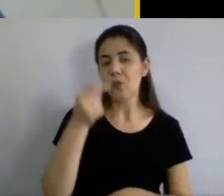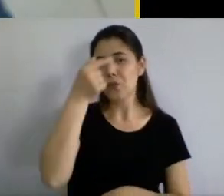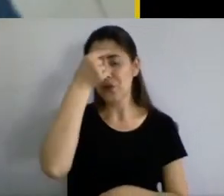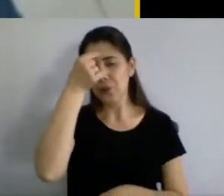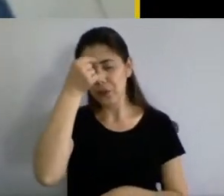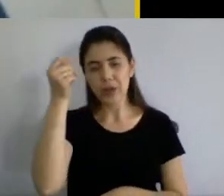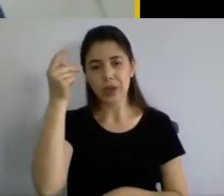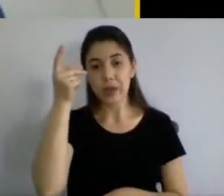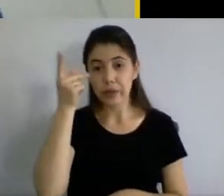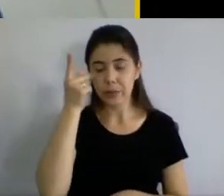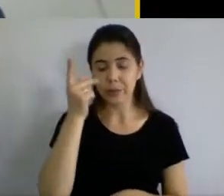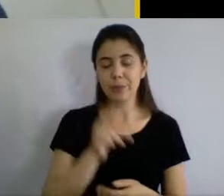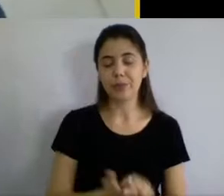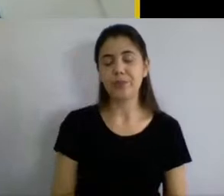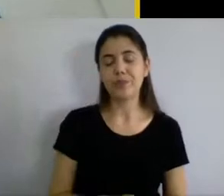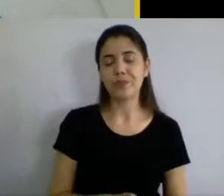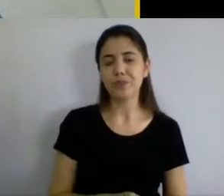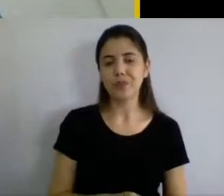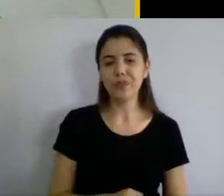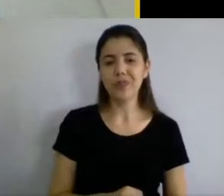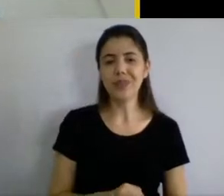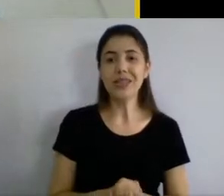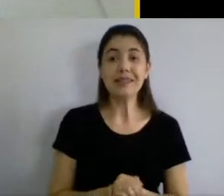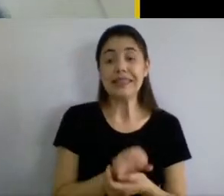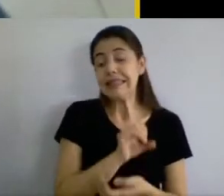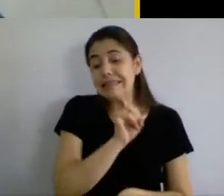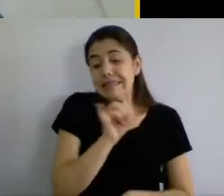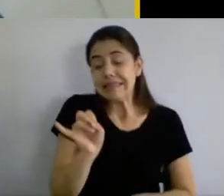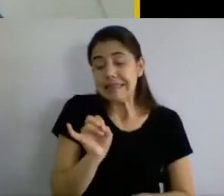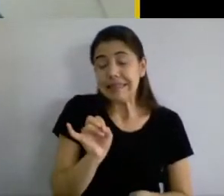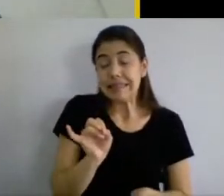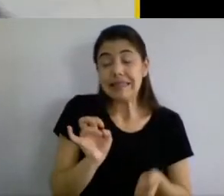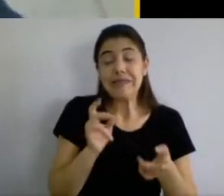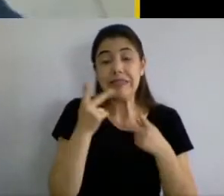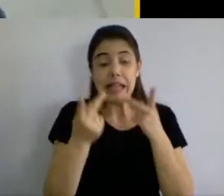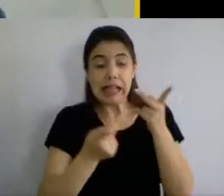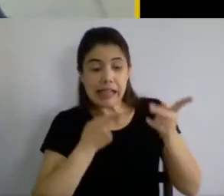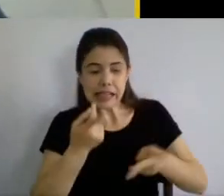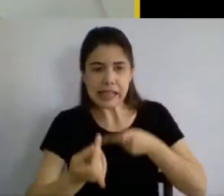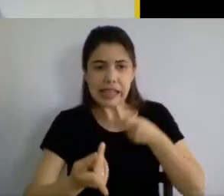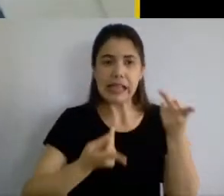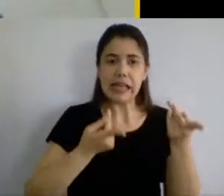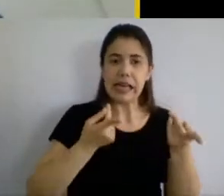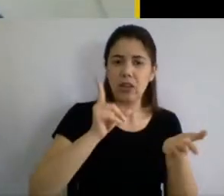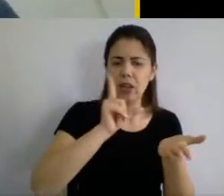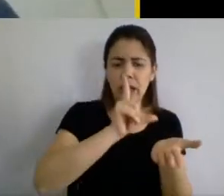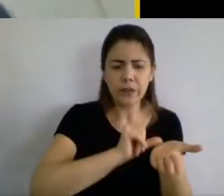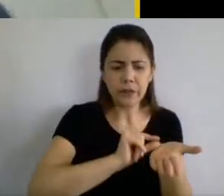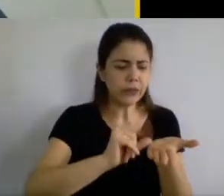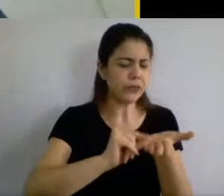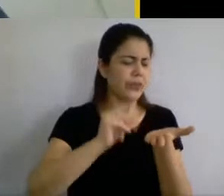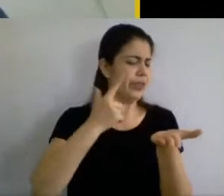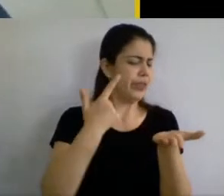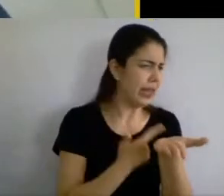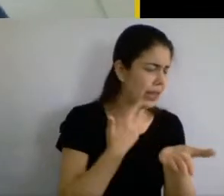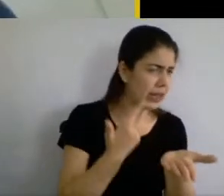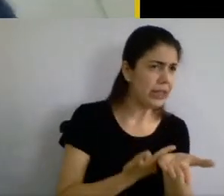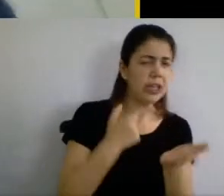produção bibliográfica, eu poderia ficar aqui falando a tarde toda e a noite também, porque é muita